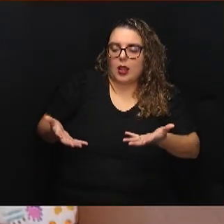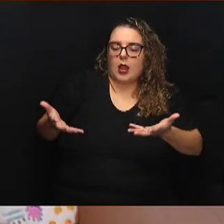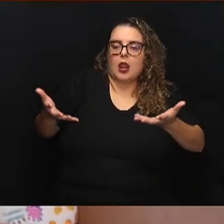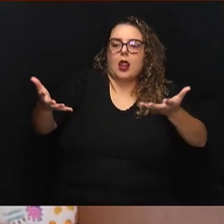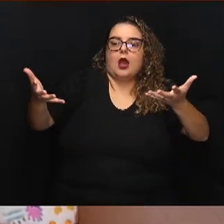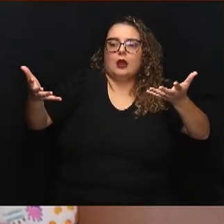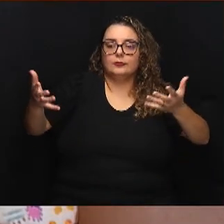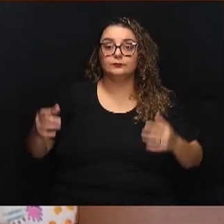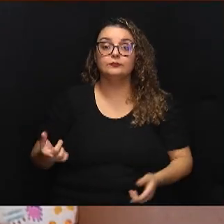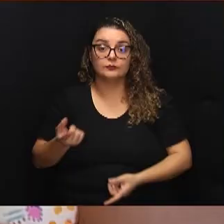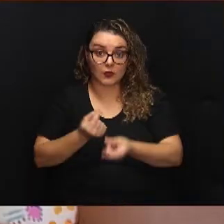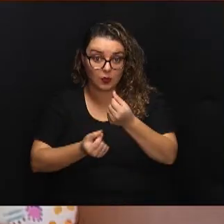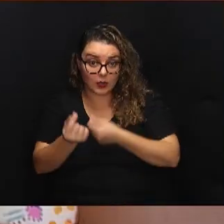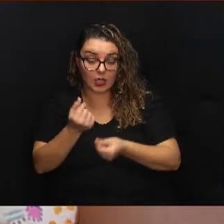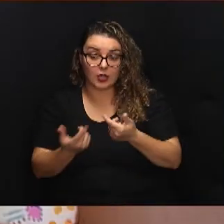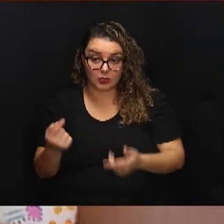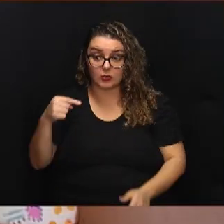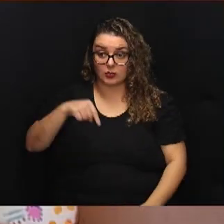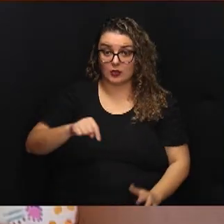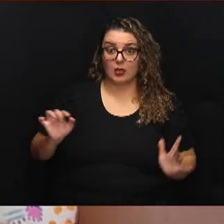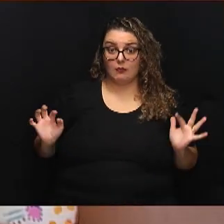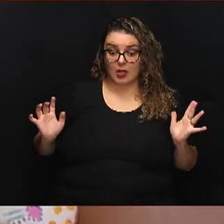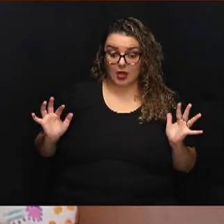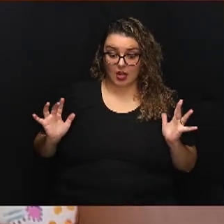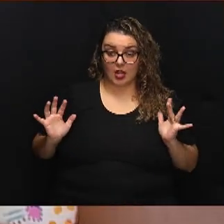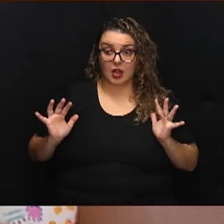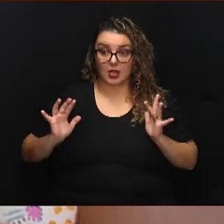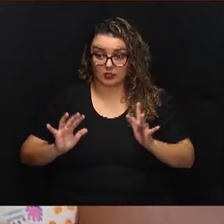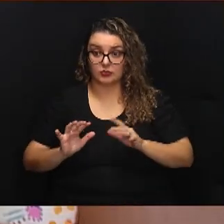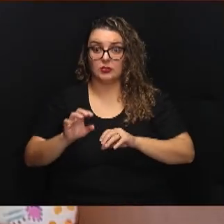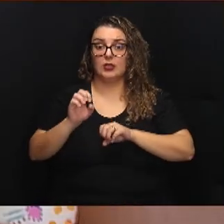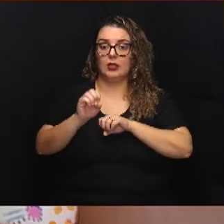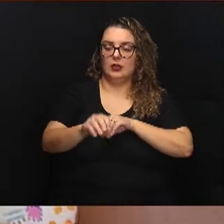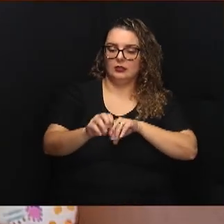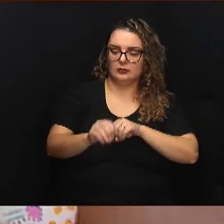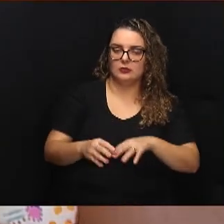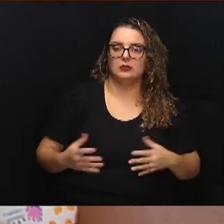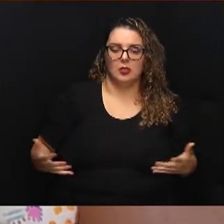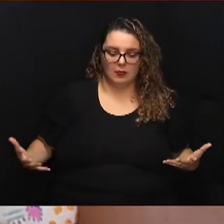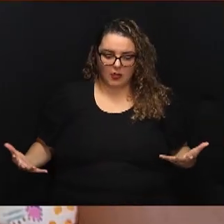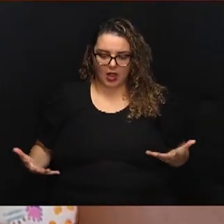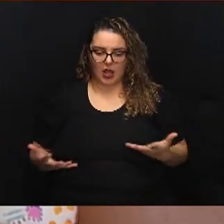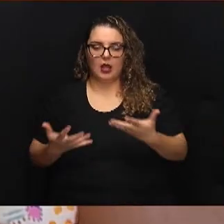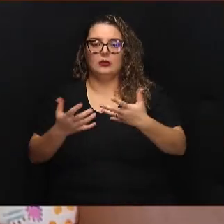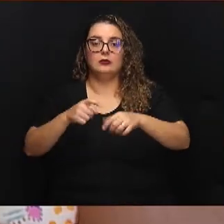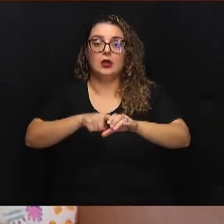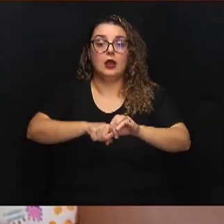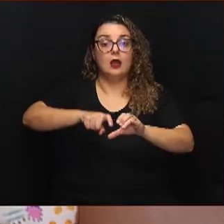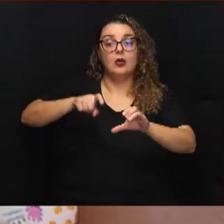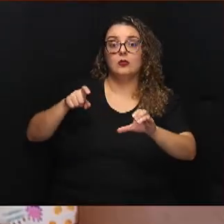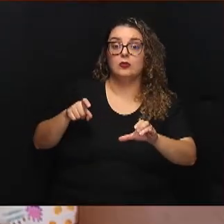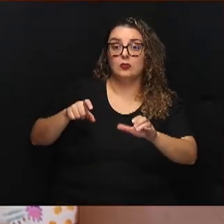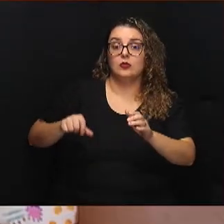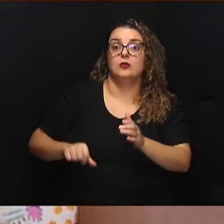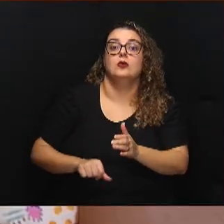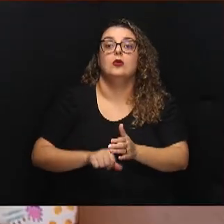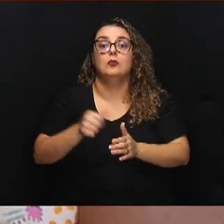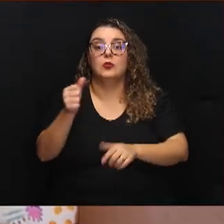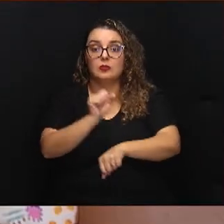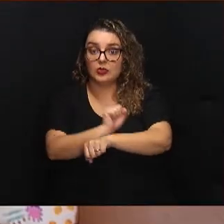a economia que traz a educação, que traz a emancipação primeiro dos